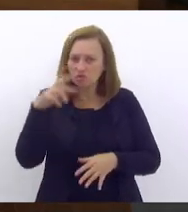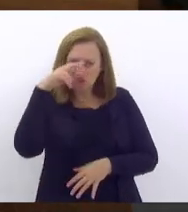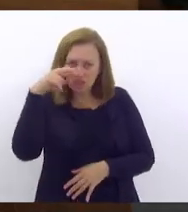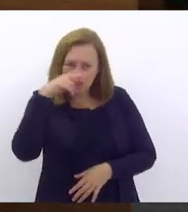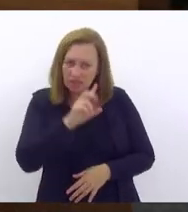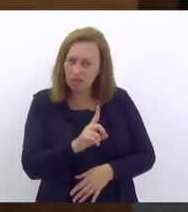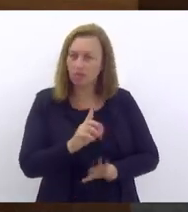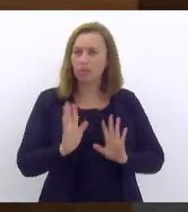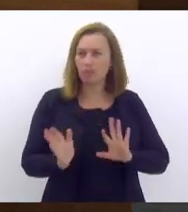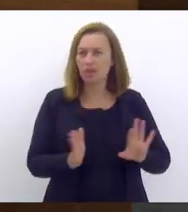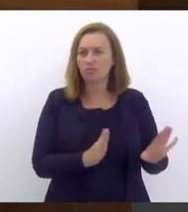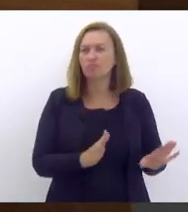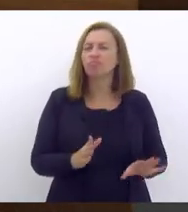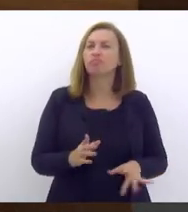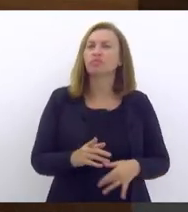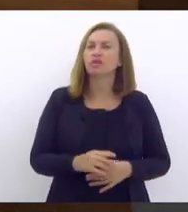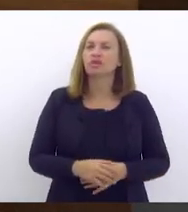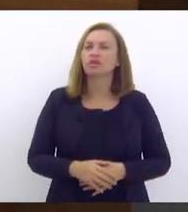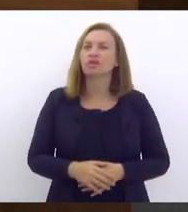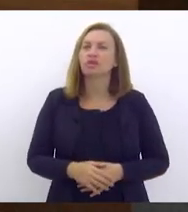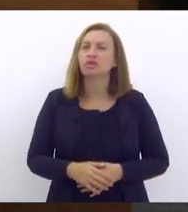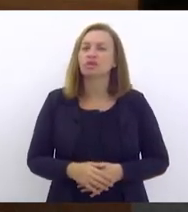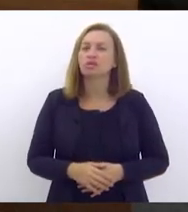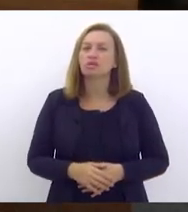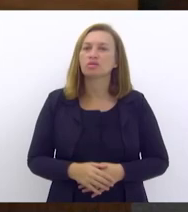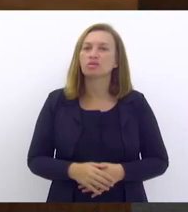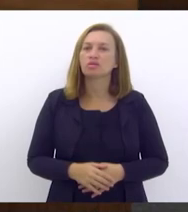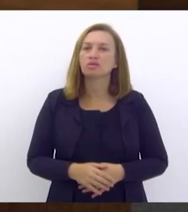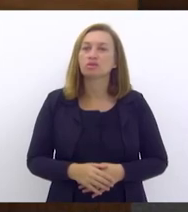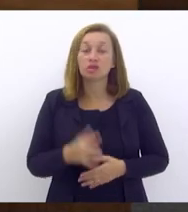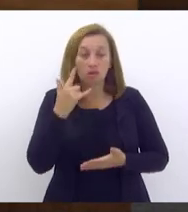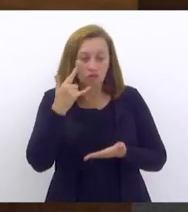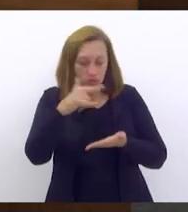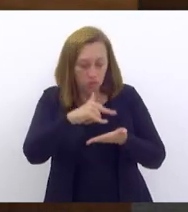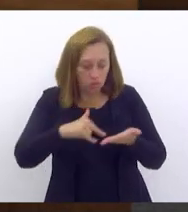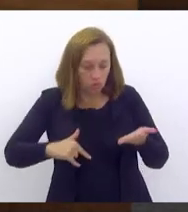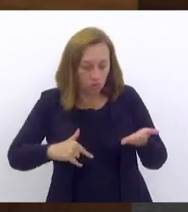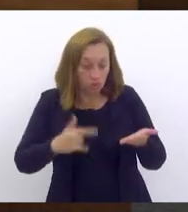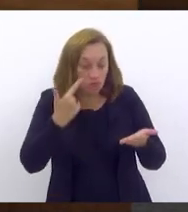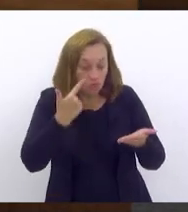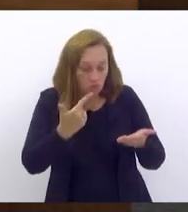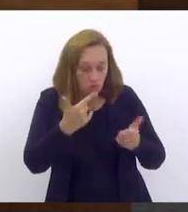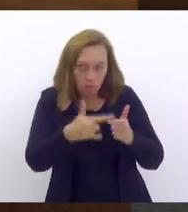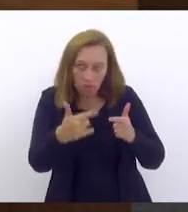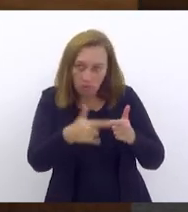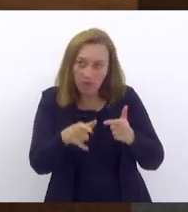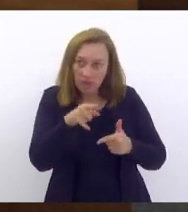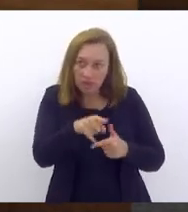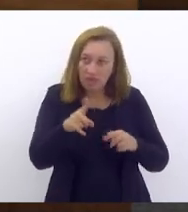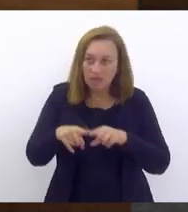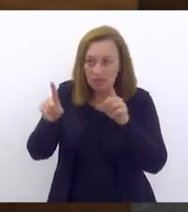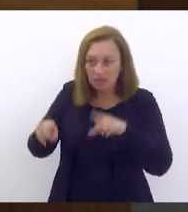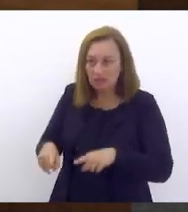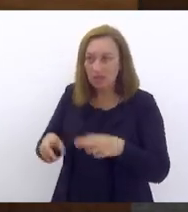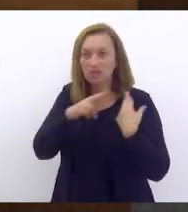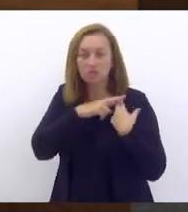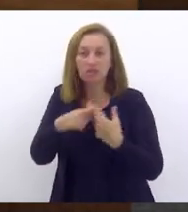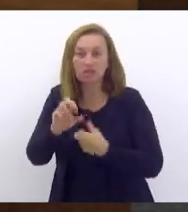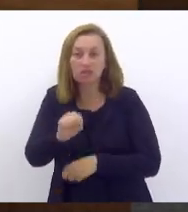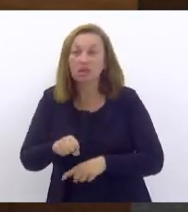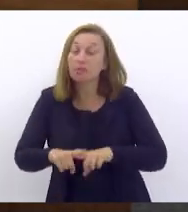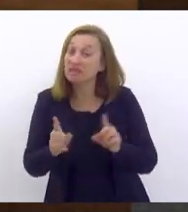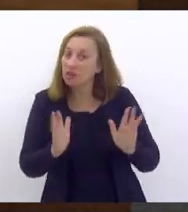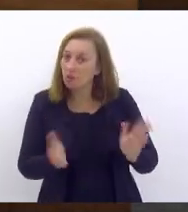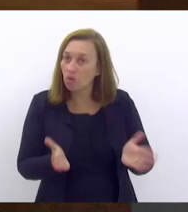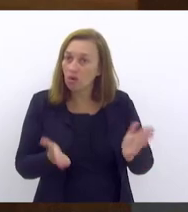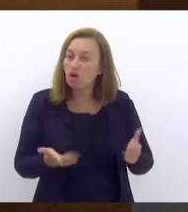fiscalizado. Pegou a prestação de contas, viu o problema, esse servidor tem que ser responsabilizado.